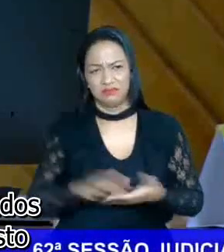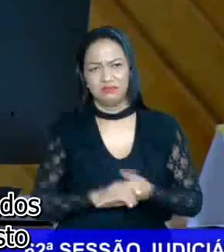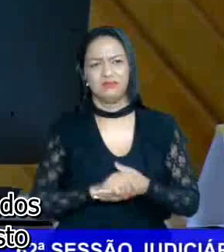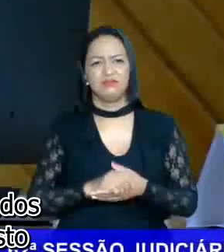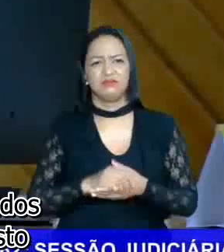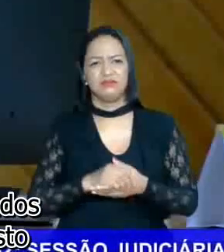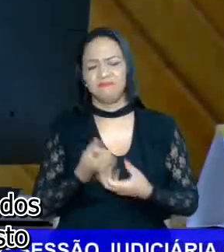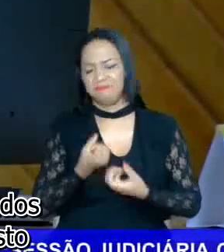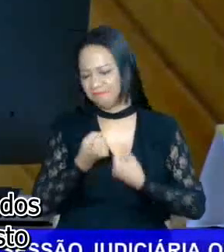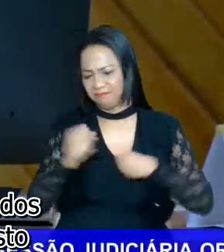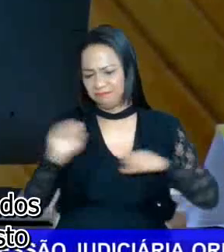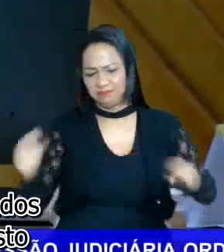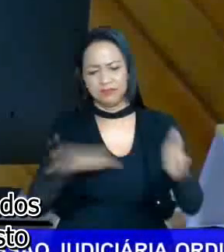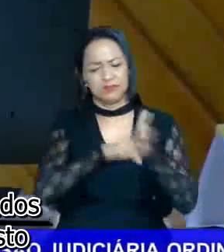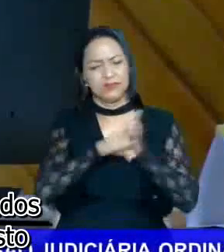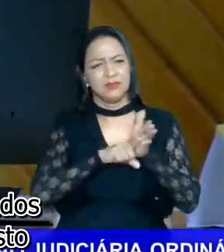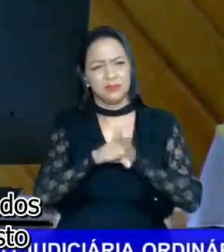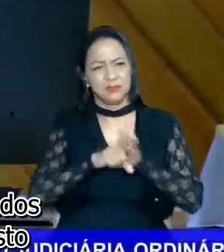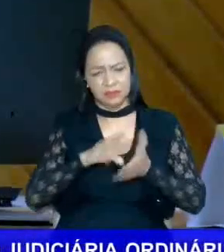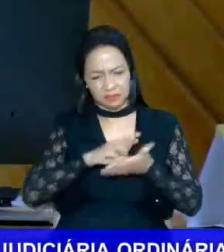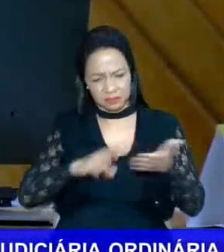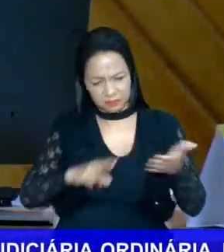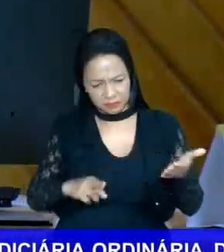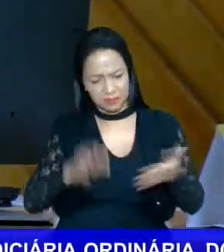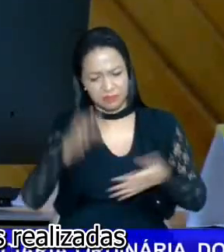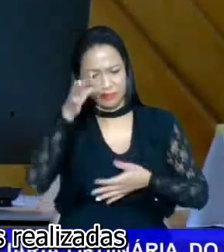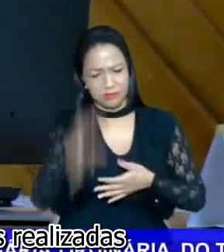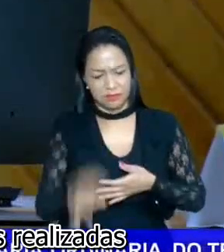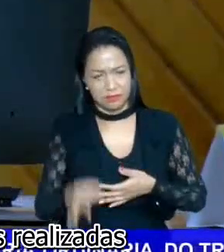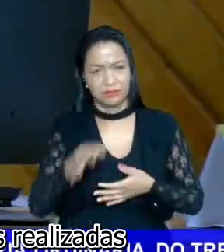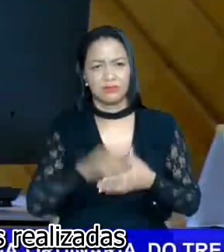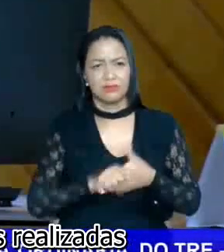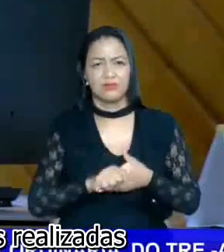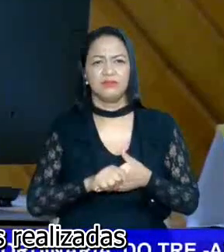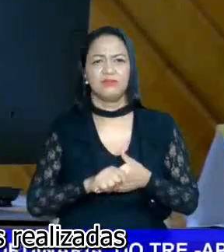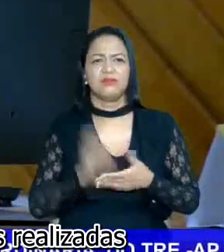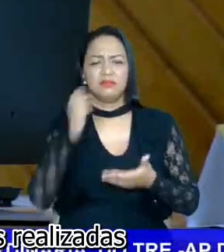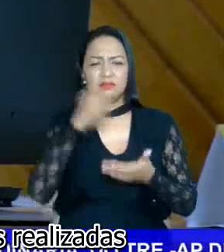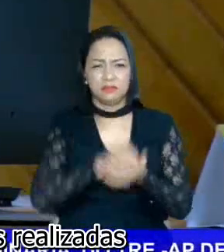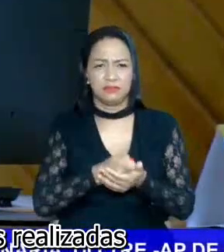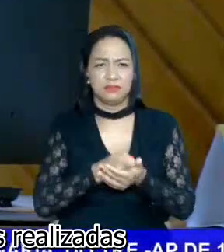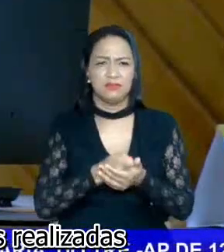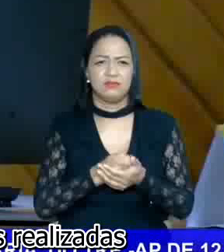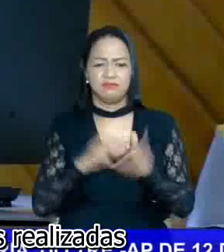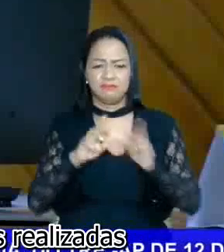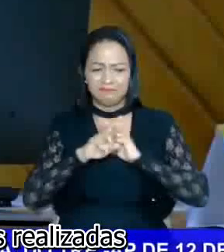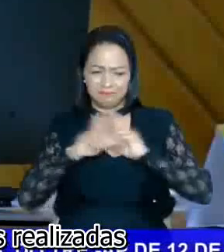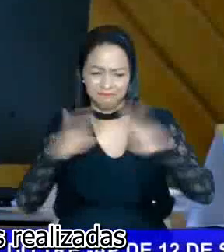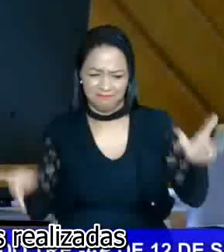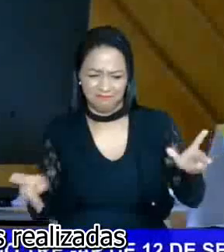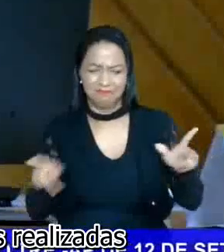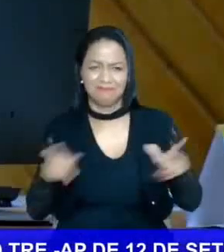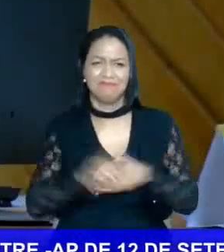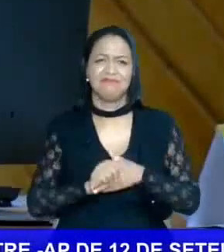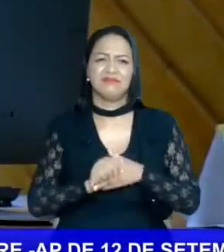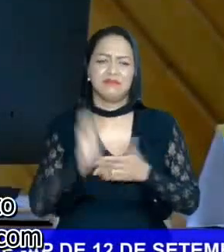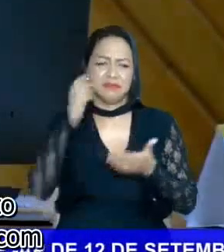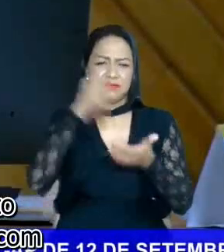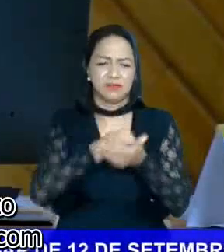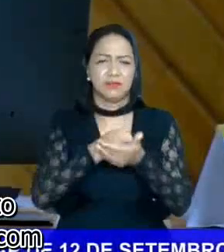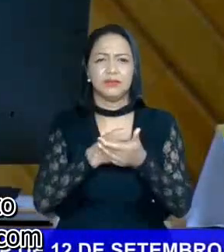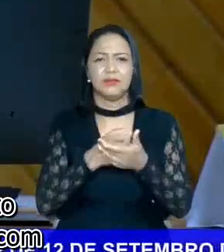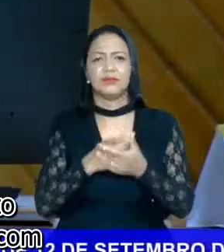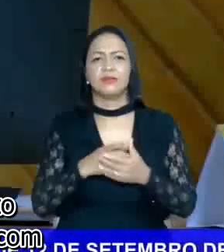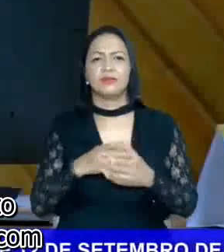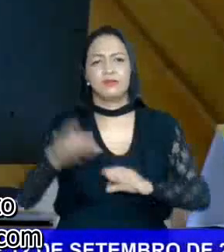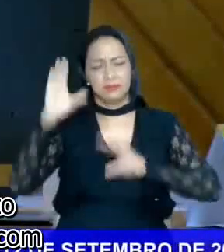contratados impossibilita averiguar a regularidade do gasto. Ressaltou que há desproporcionalidade nas despesas realizadas,